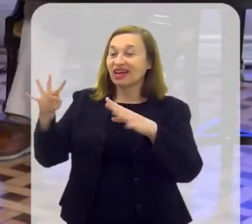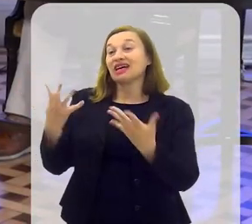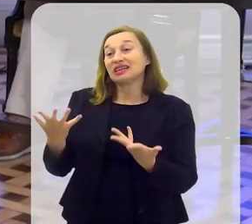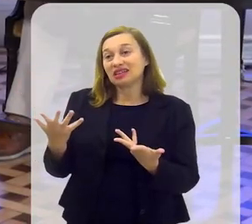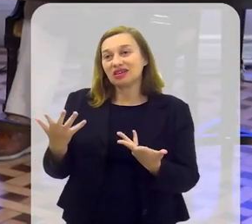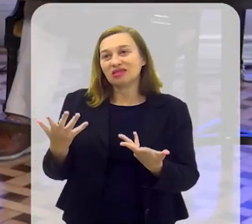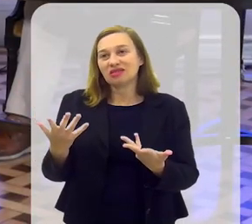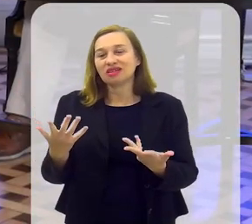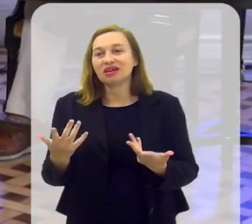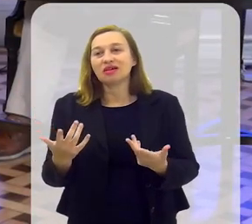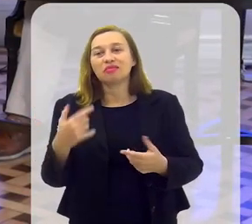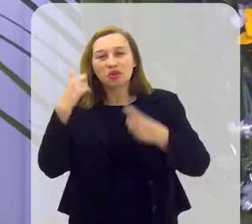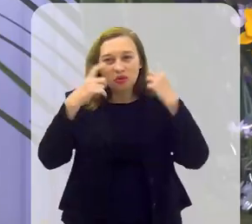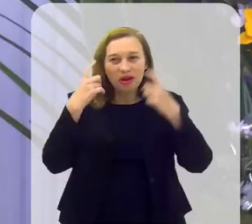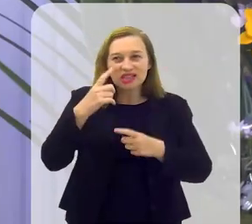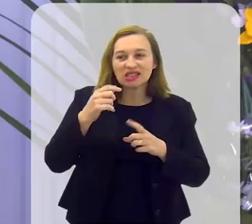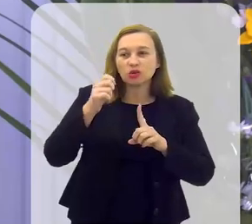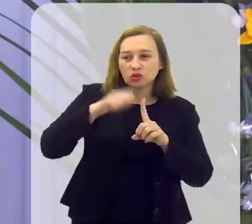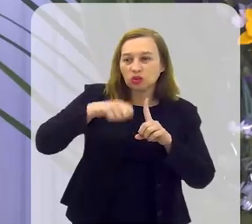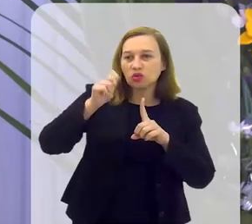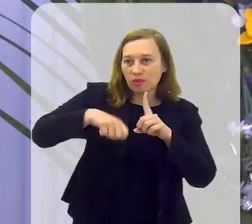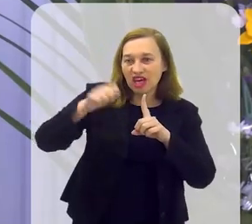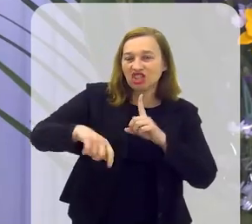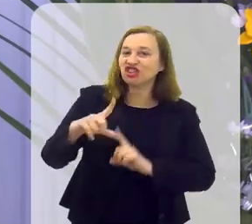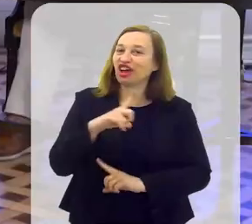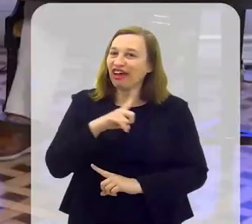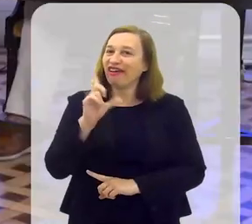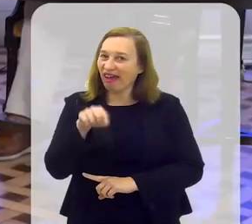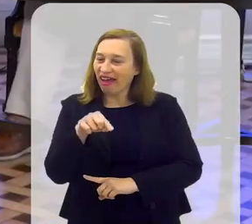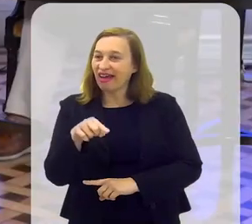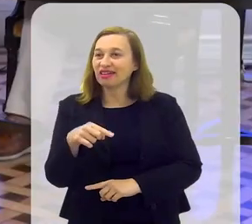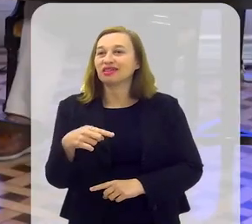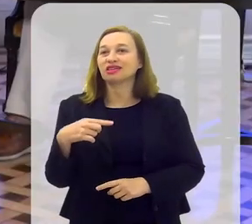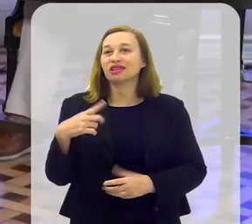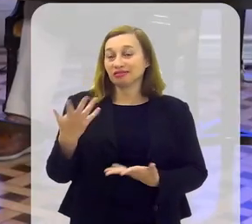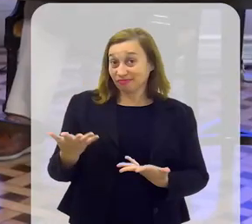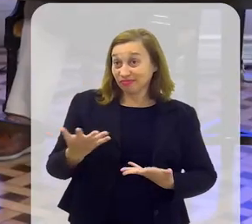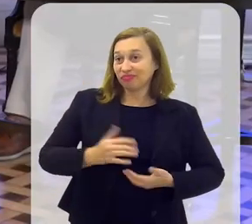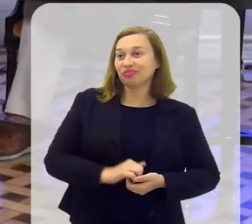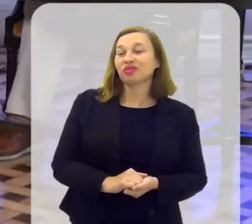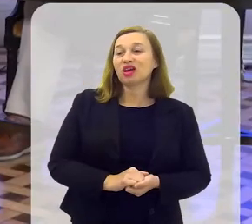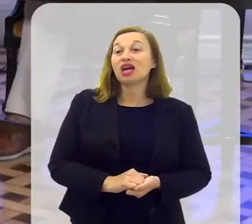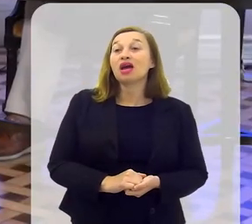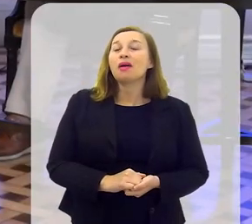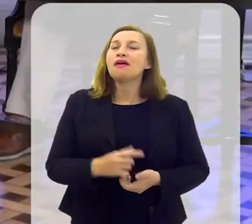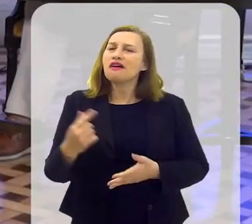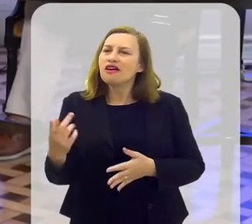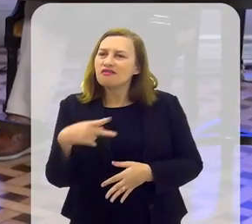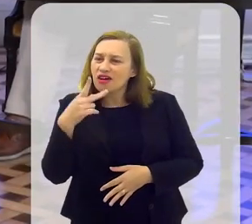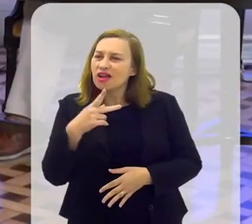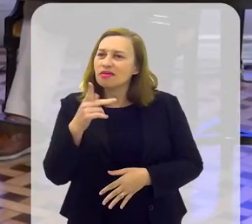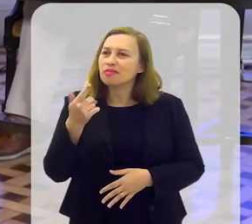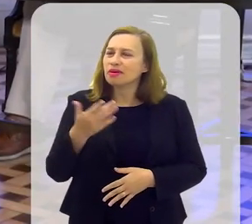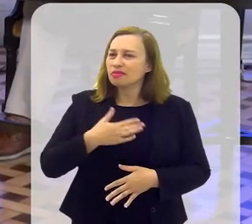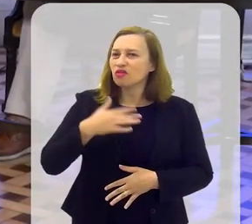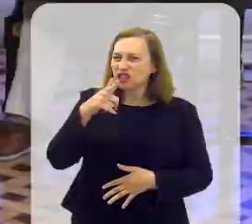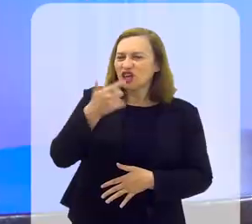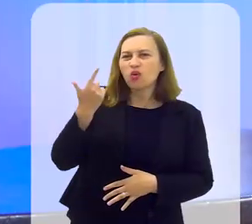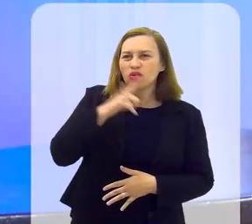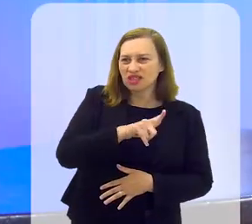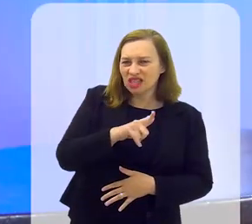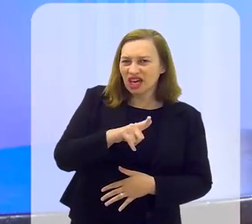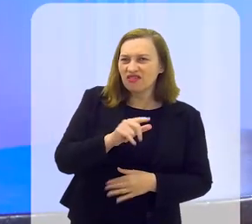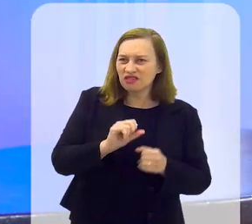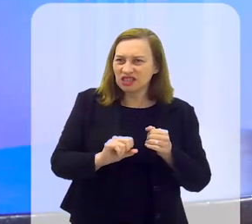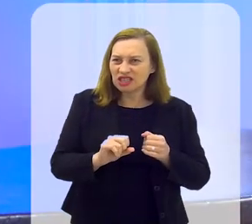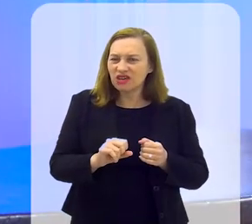Pelo menos é só uma né filha você não tem não não deixa muito doido né mas Fale para mim consegue fazer isso tranquilo